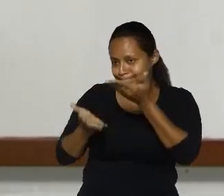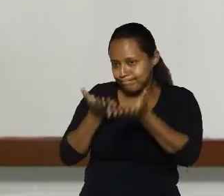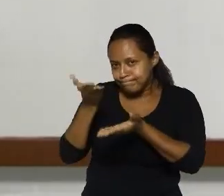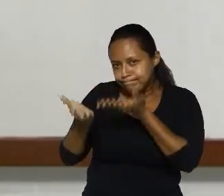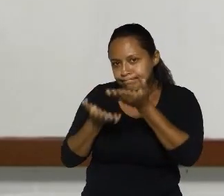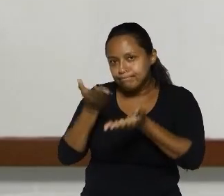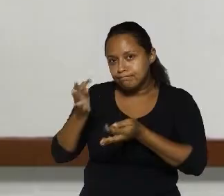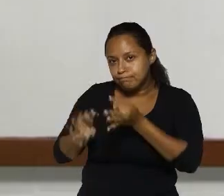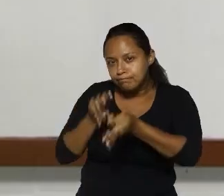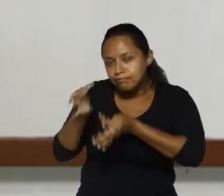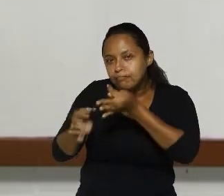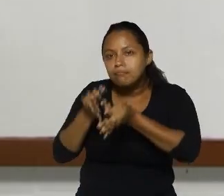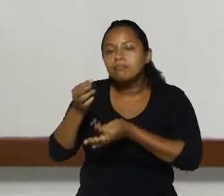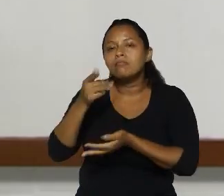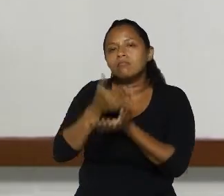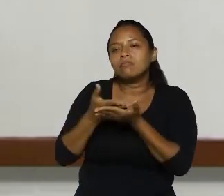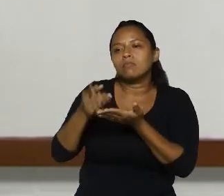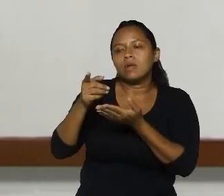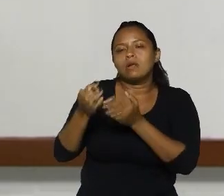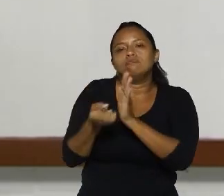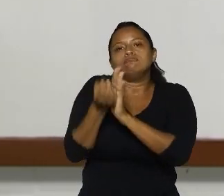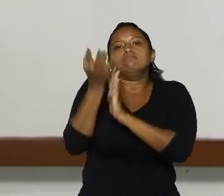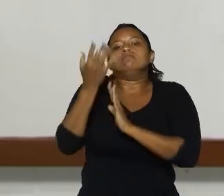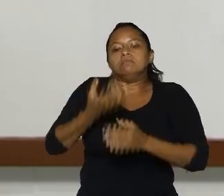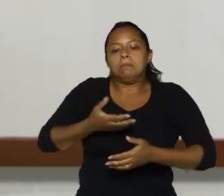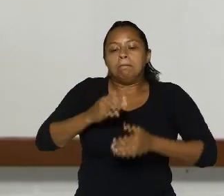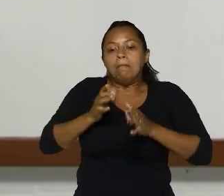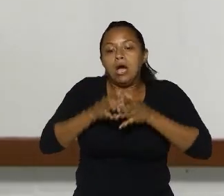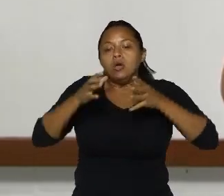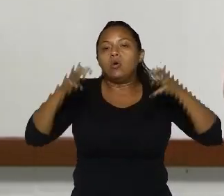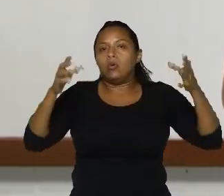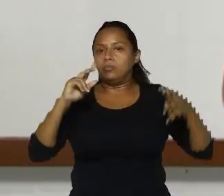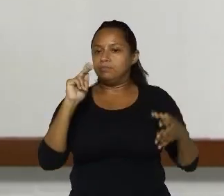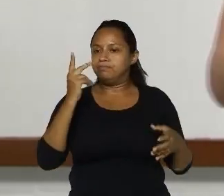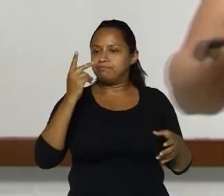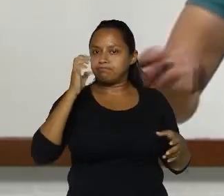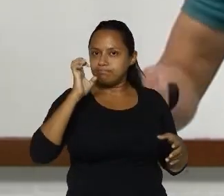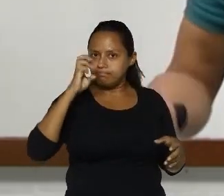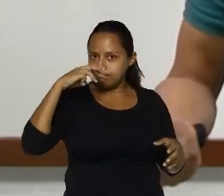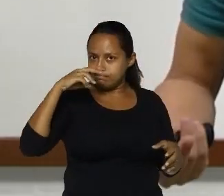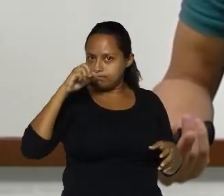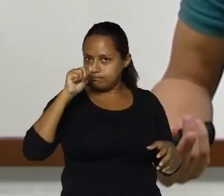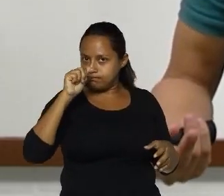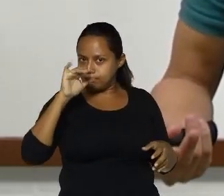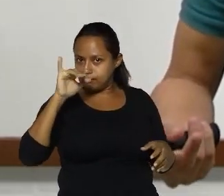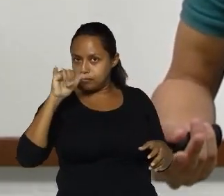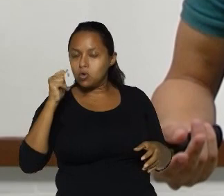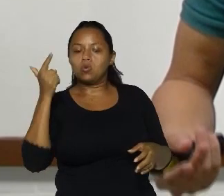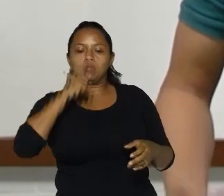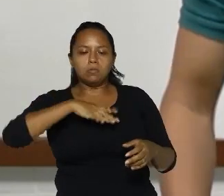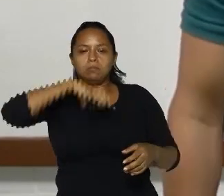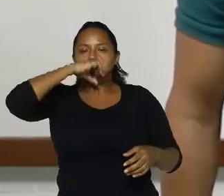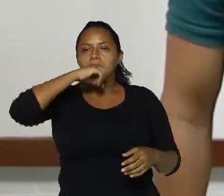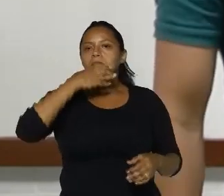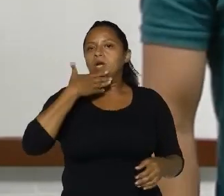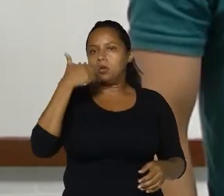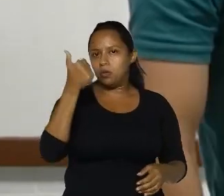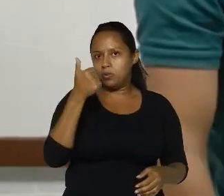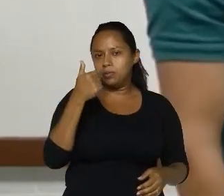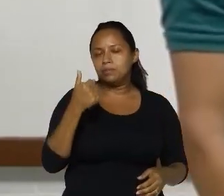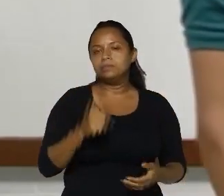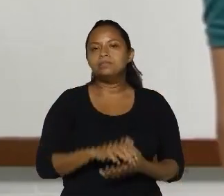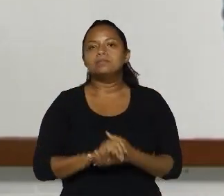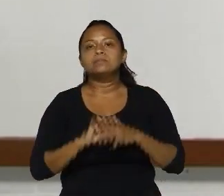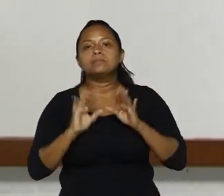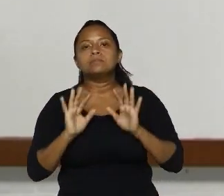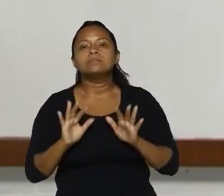tratamento, produzir uma maior quantidade de hemácias e, consequentemente, ter uma melhor oxigenação.